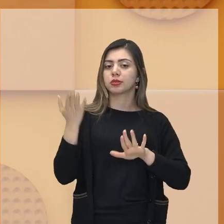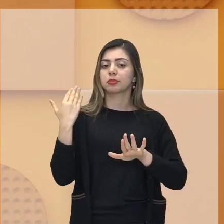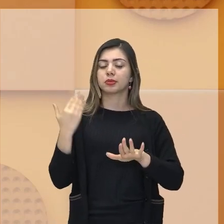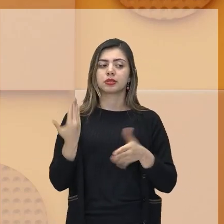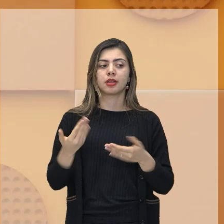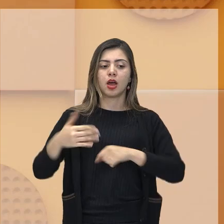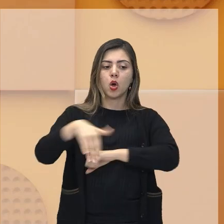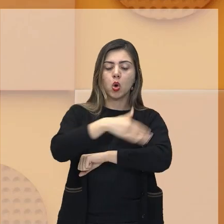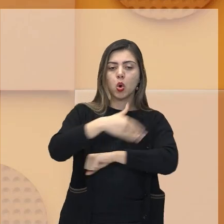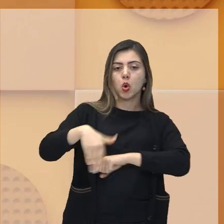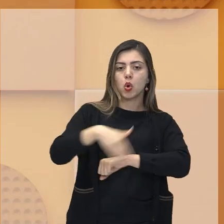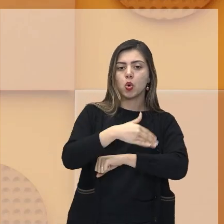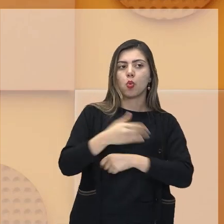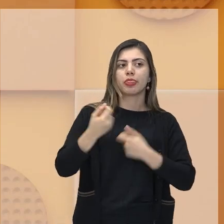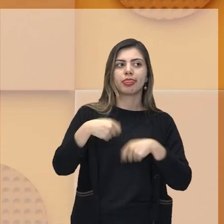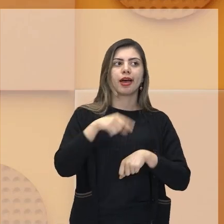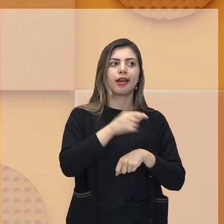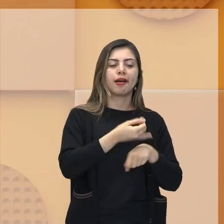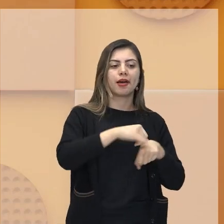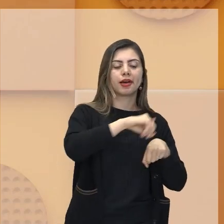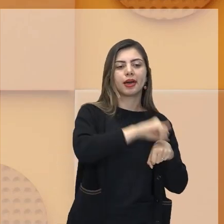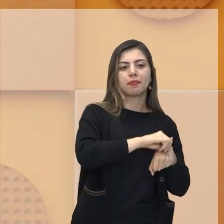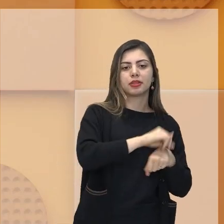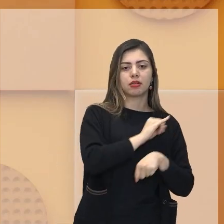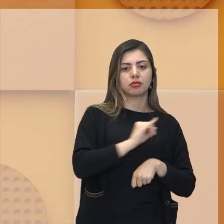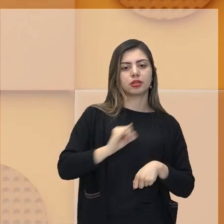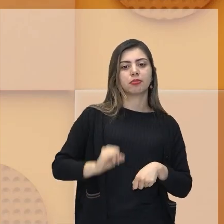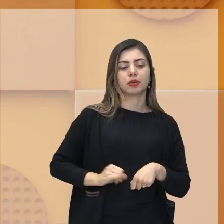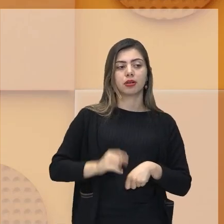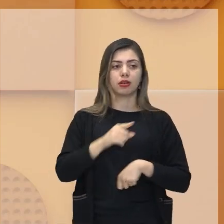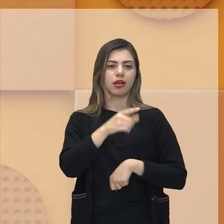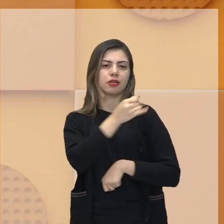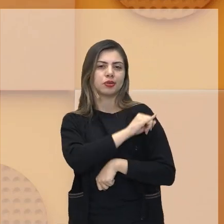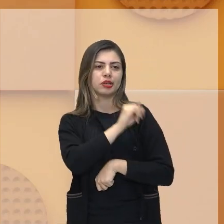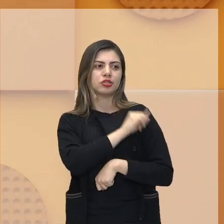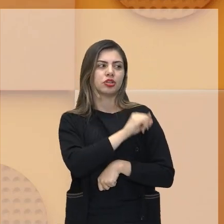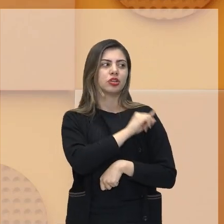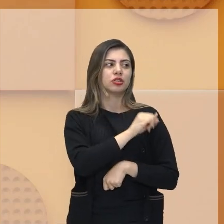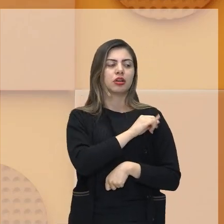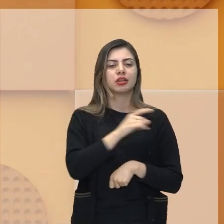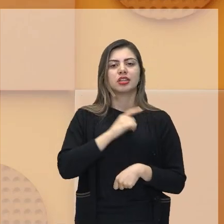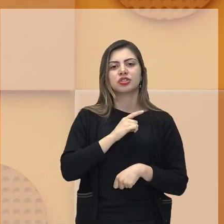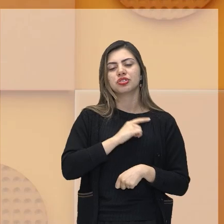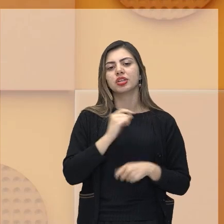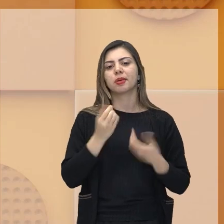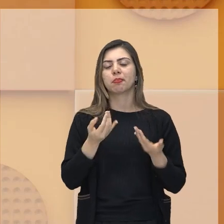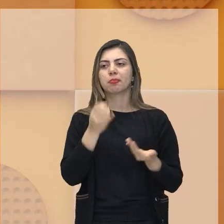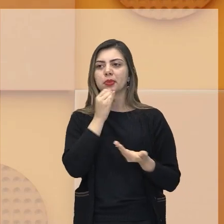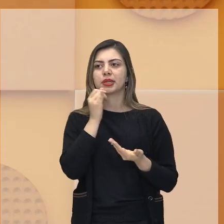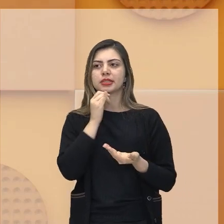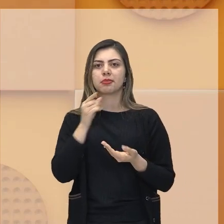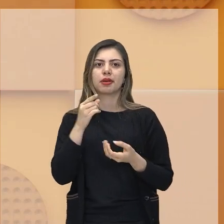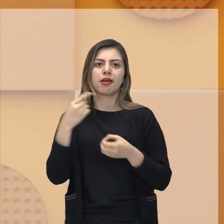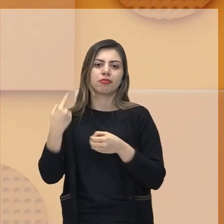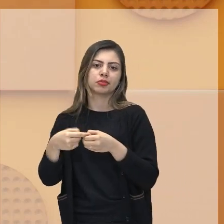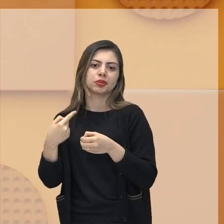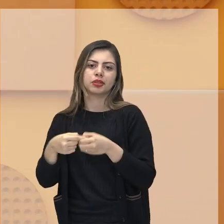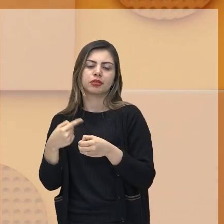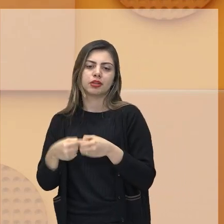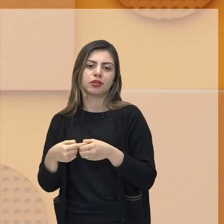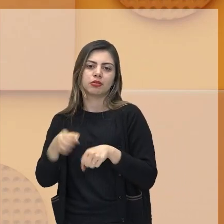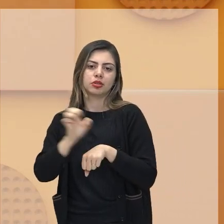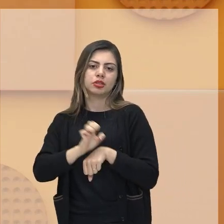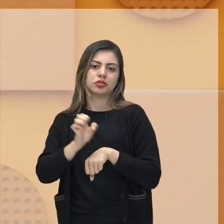que interligavam a capital do Império, que à época era Rio de Janeiro, até o interior do Império, no caso, o próprio estado